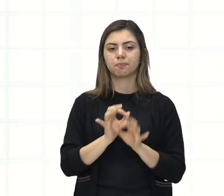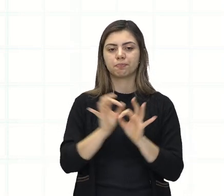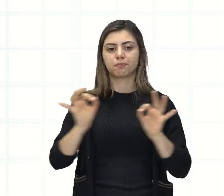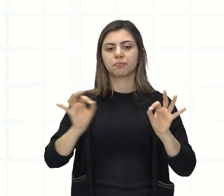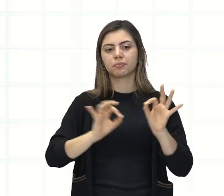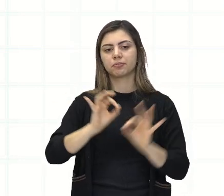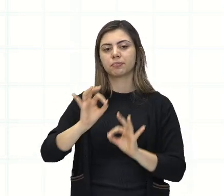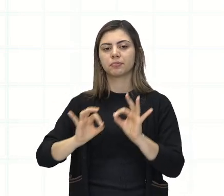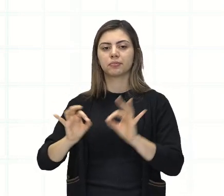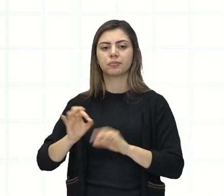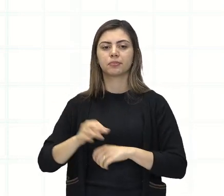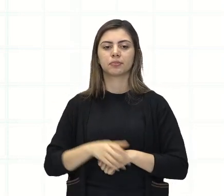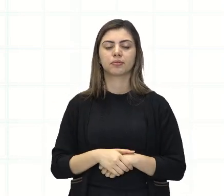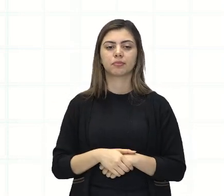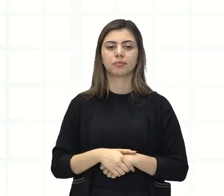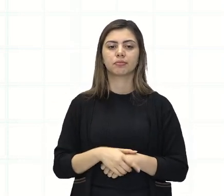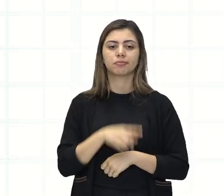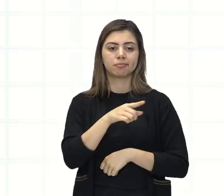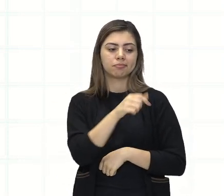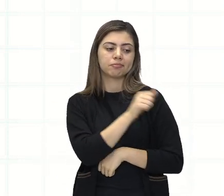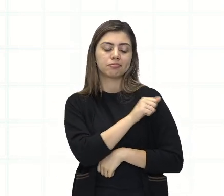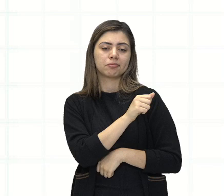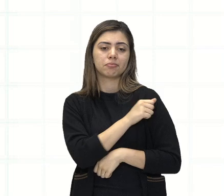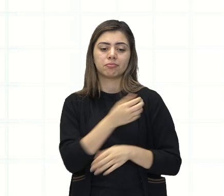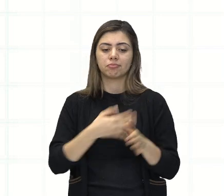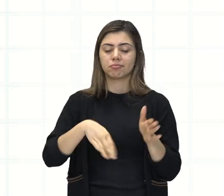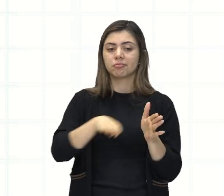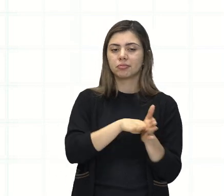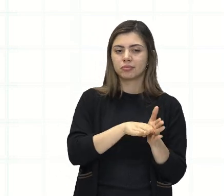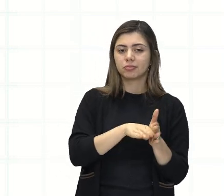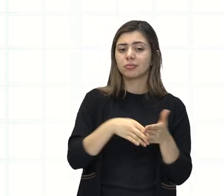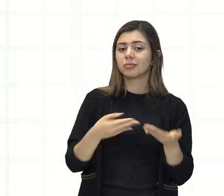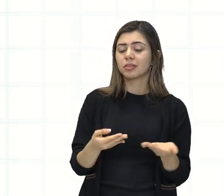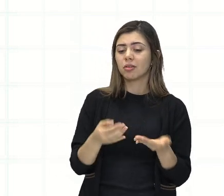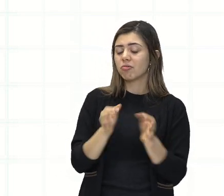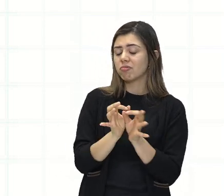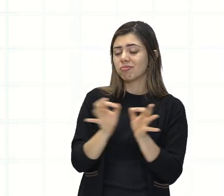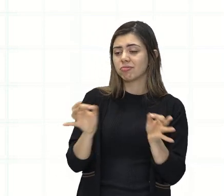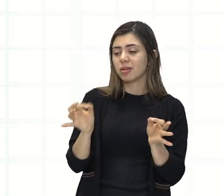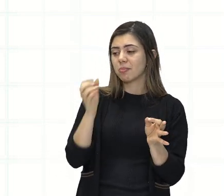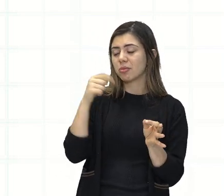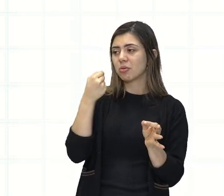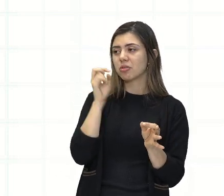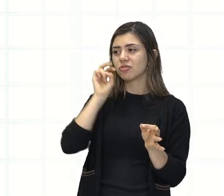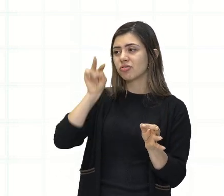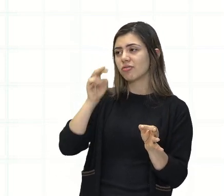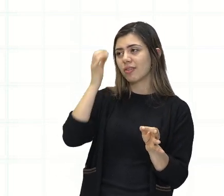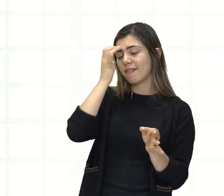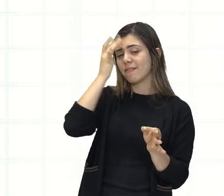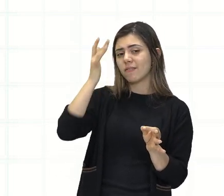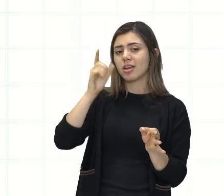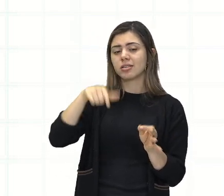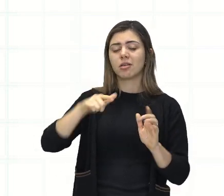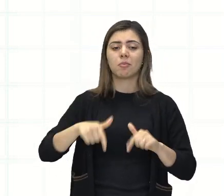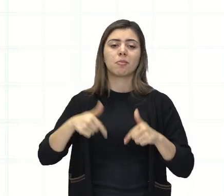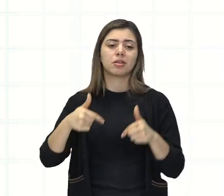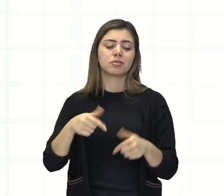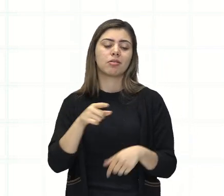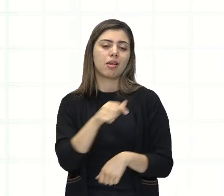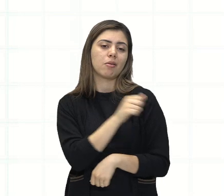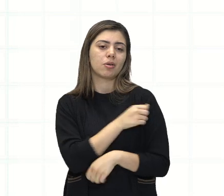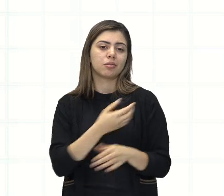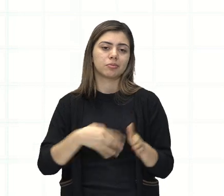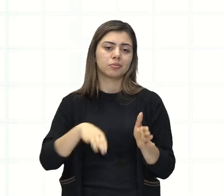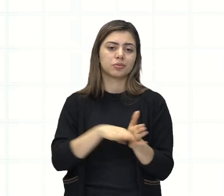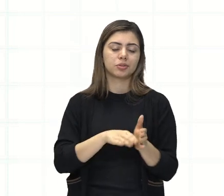aluno chegou. Pronto, nós já entendemos esta ação. O aluno chegou.